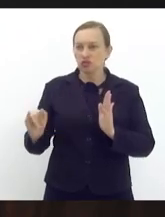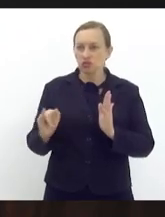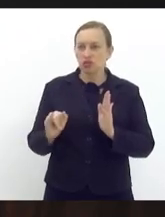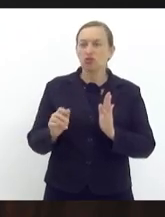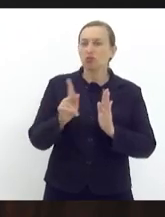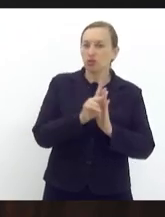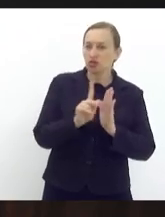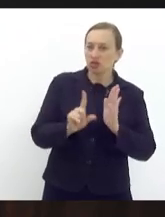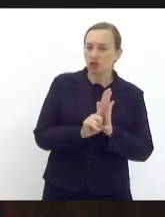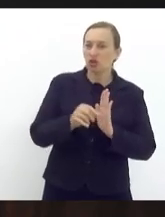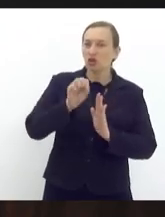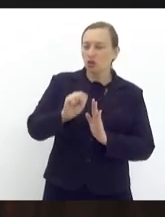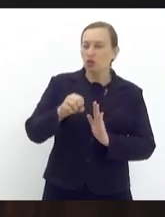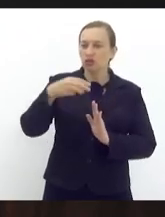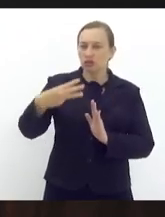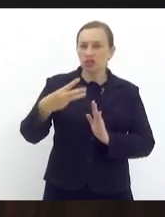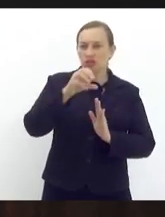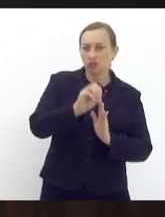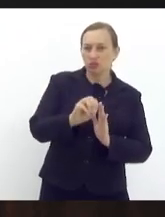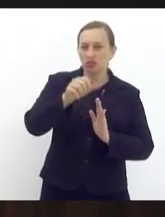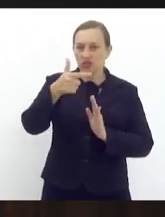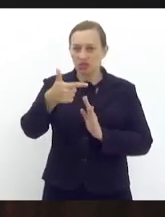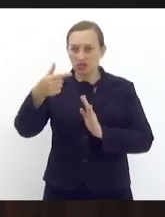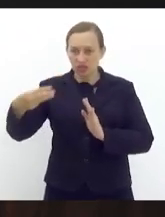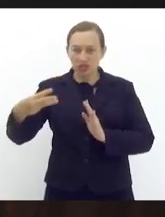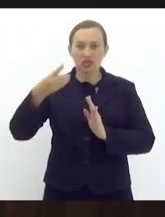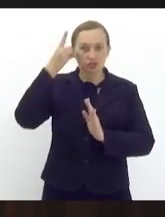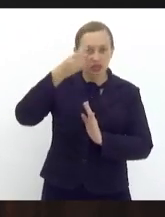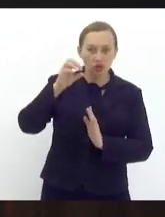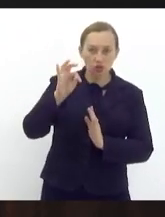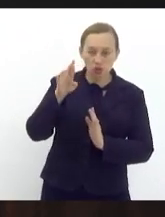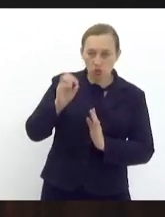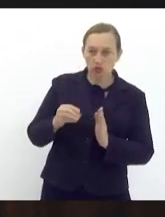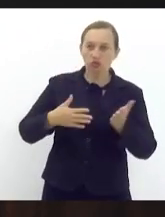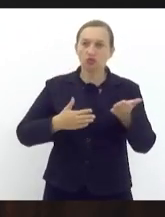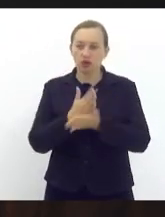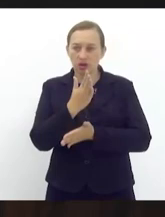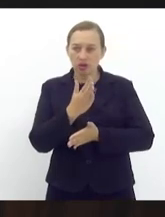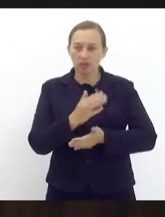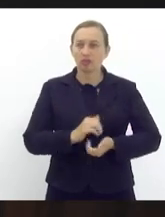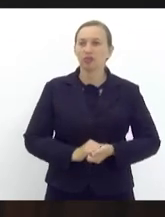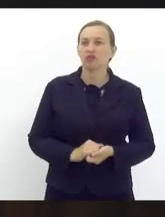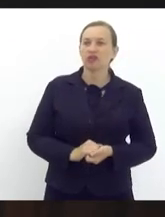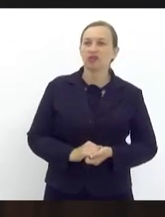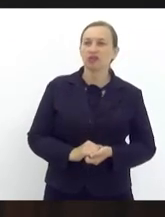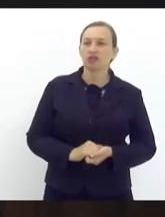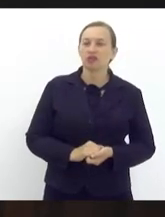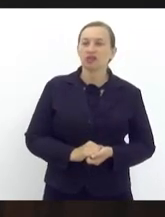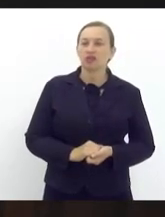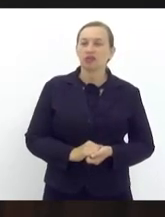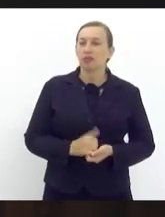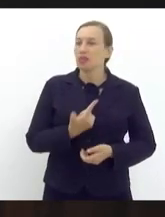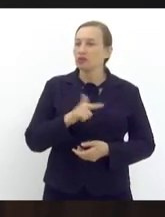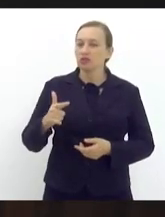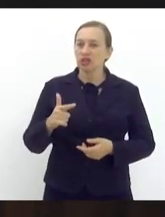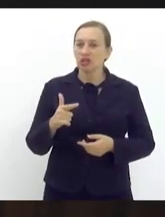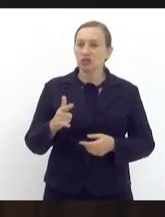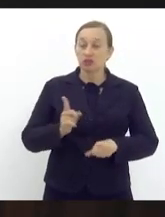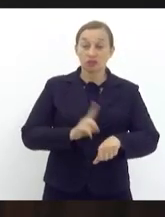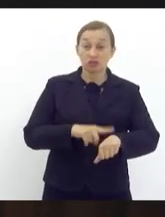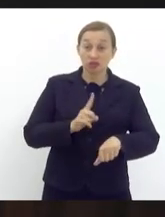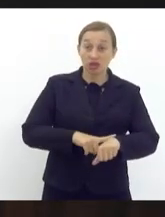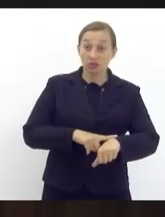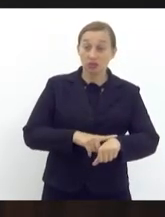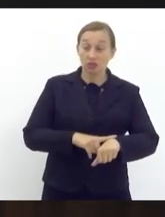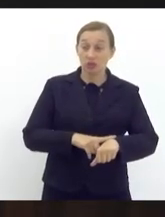o projeto de lei 83 de 2023, do deputado Antônio de Paulo, senhores que aprovam, mas como estão. Aprovado. Não havendo mais tempo